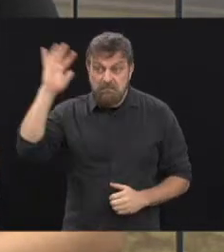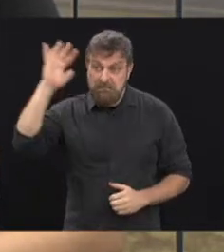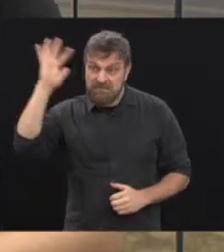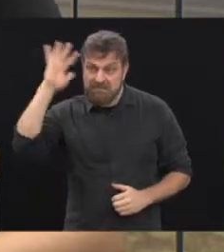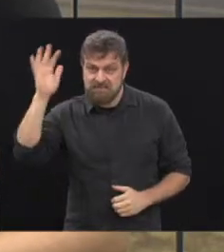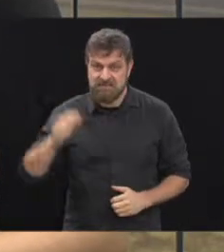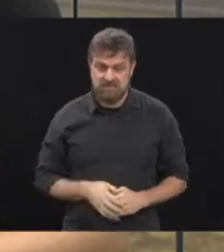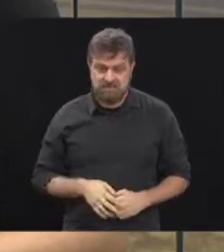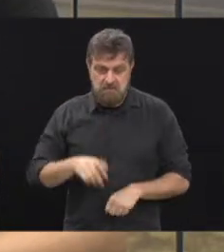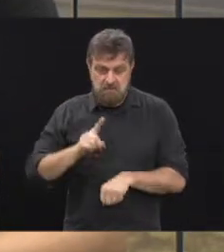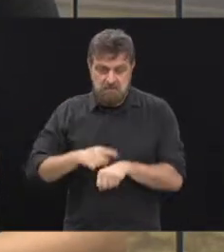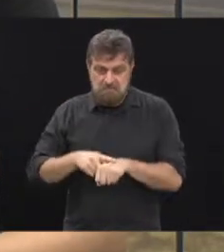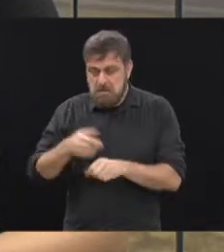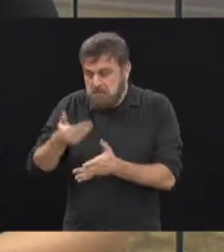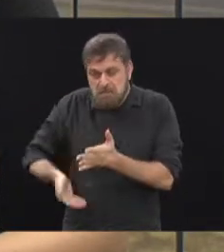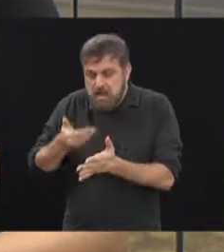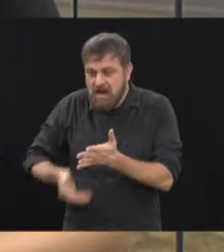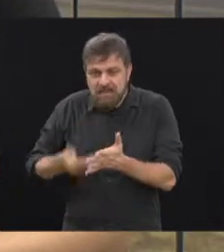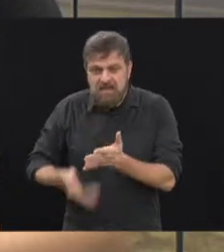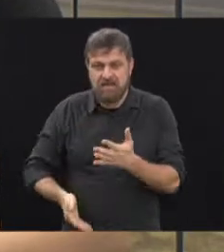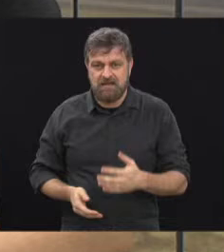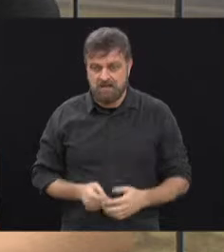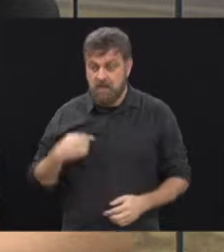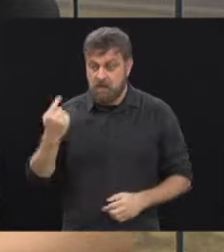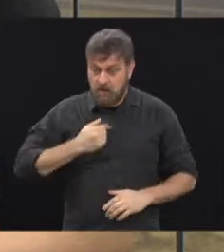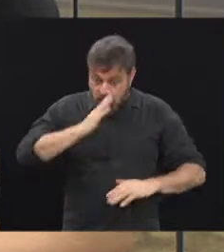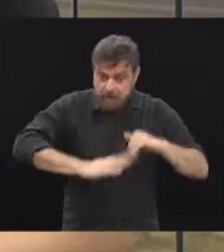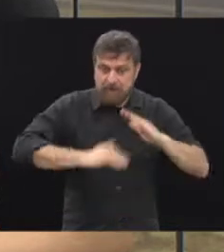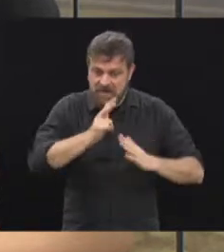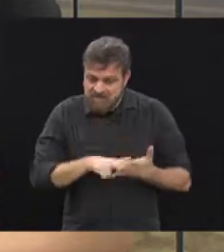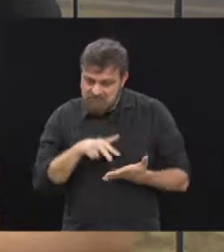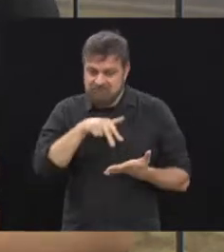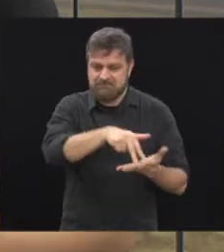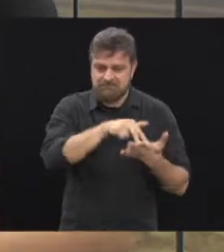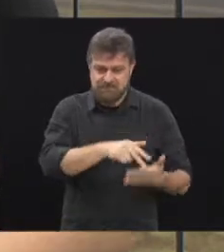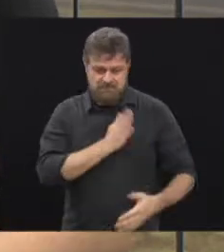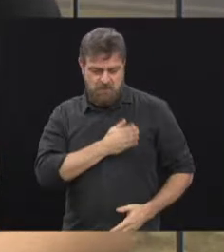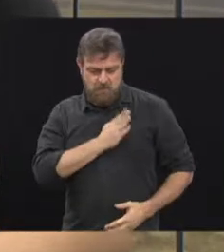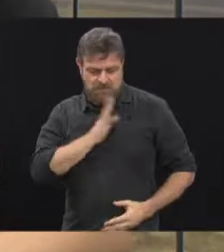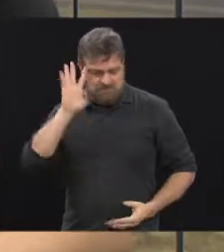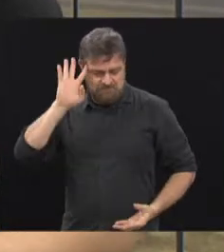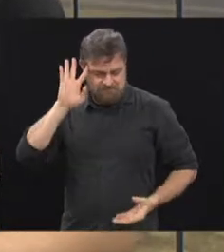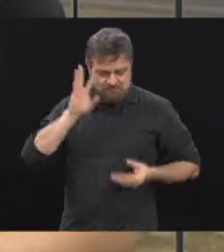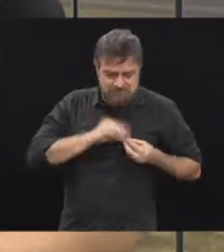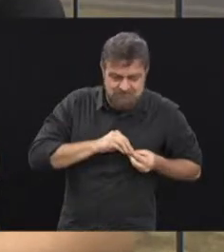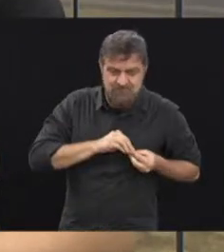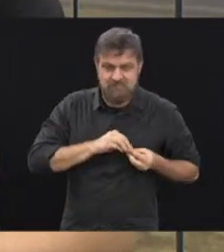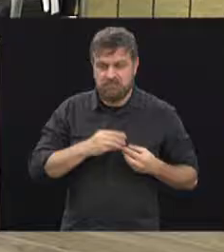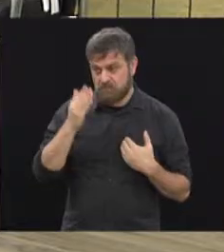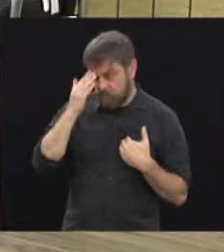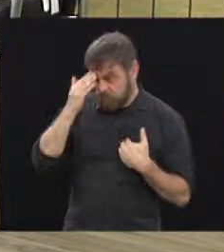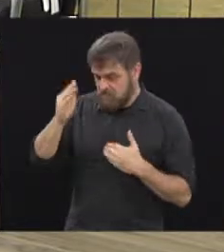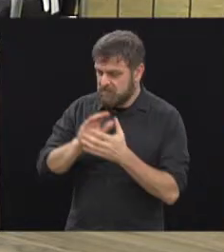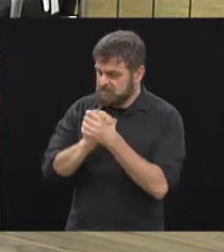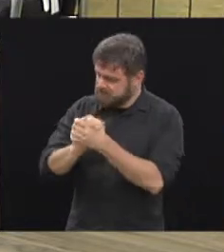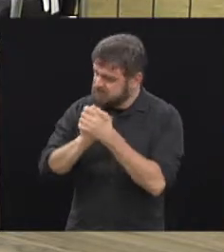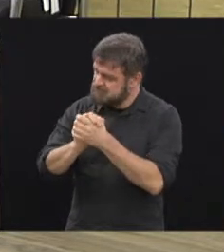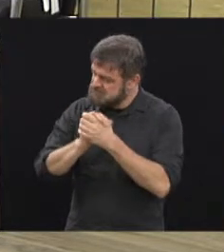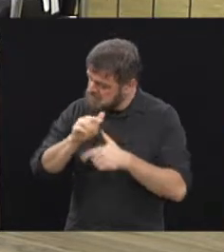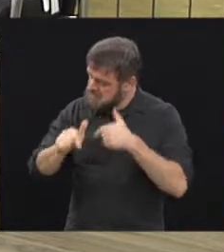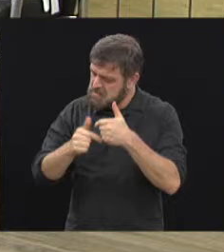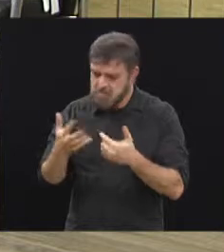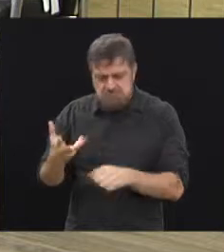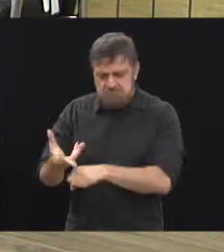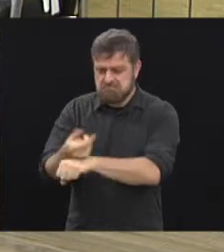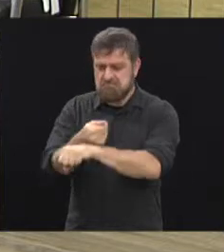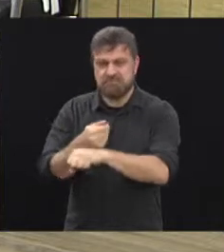tá pensando, né? Perdendo tempo para pensar. Eu acho que a gente tem que agir seguindo o coração mesmo. Com certeza. Muito obrigada e parabéns